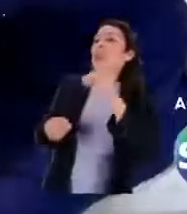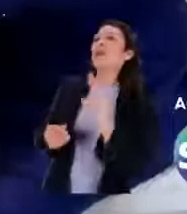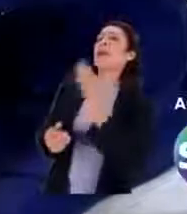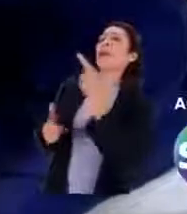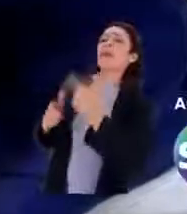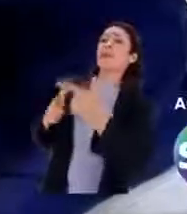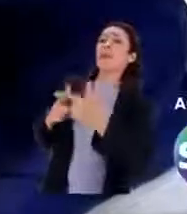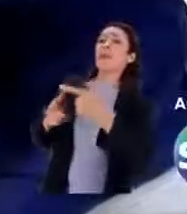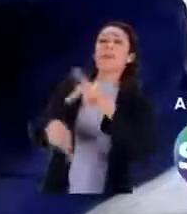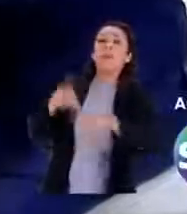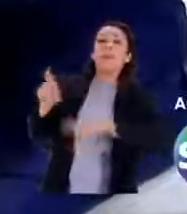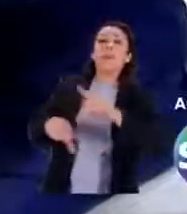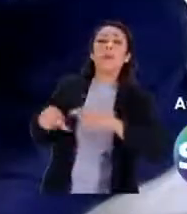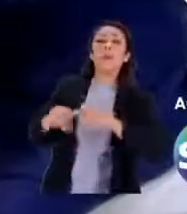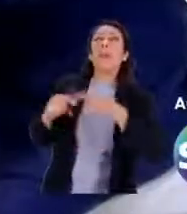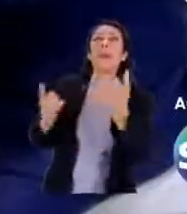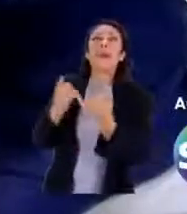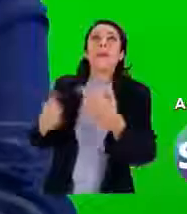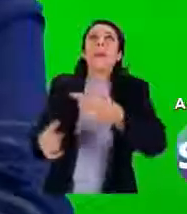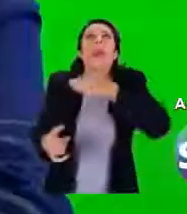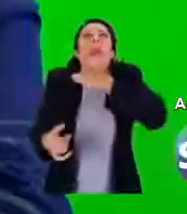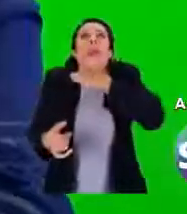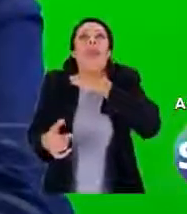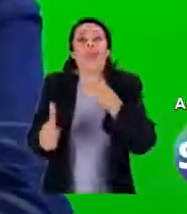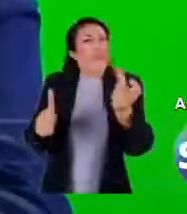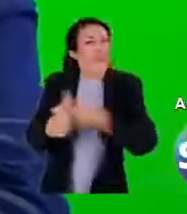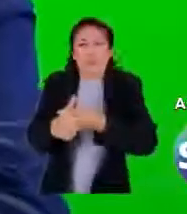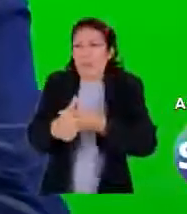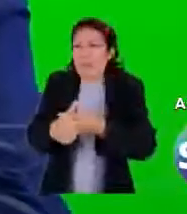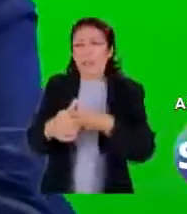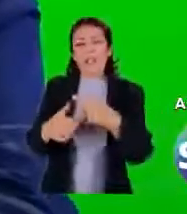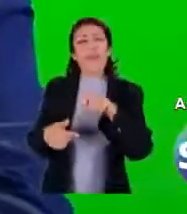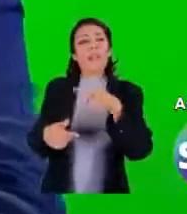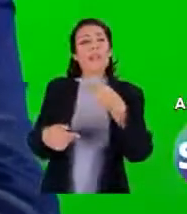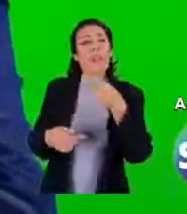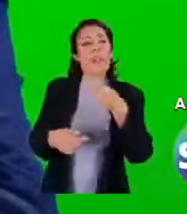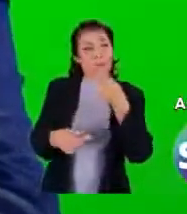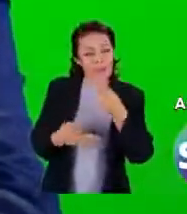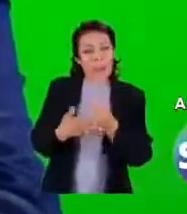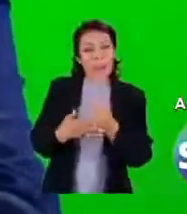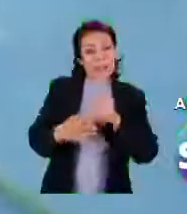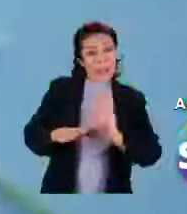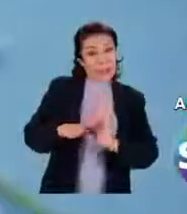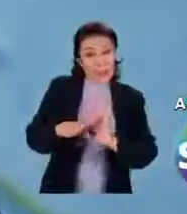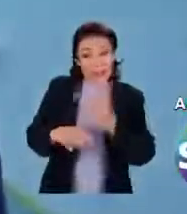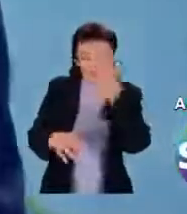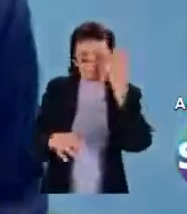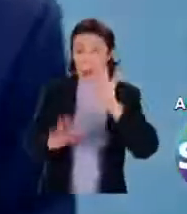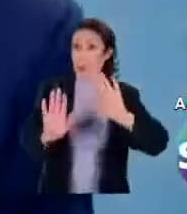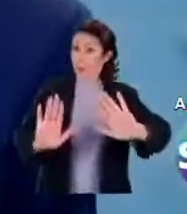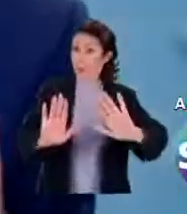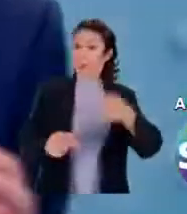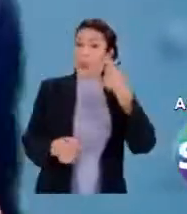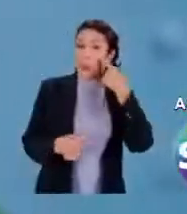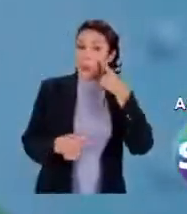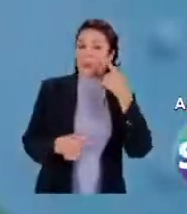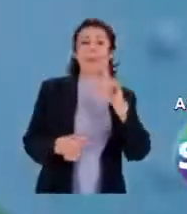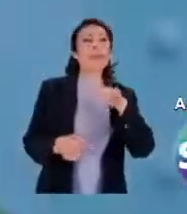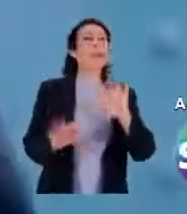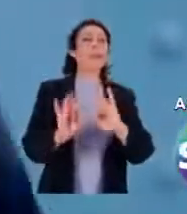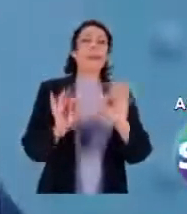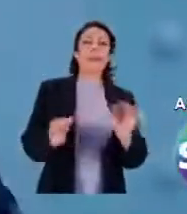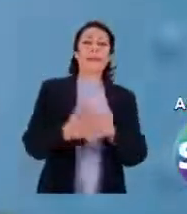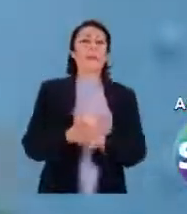desse povo que está enforcado aí Devendo o que você fala que vai tirar todo mundo da da Olha isso é muito simples